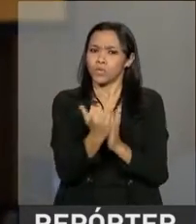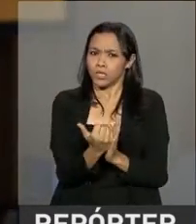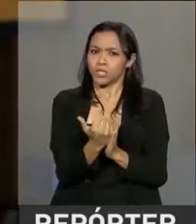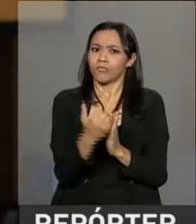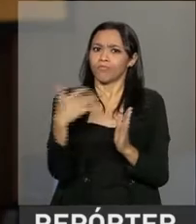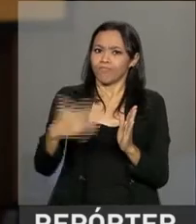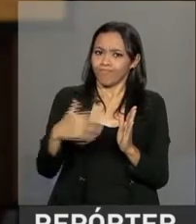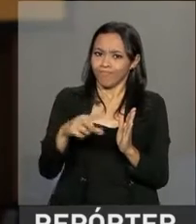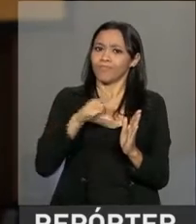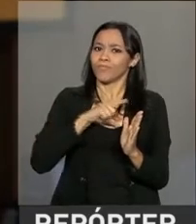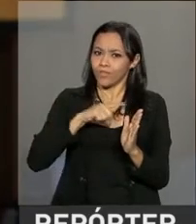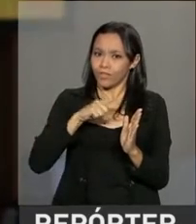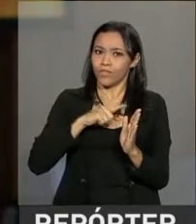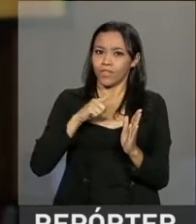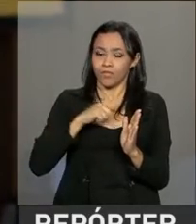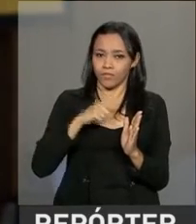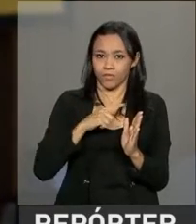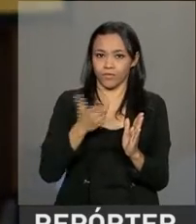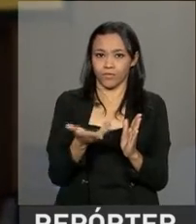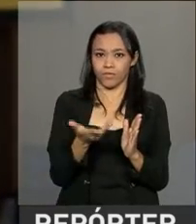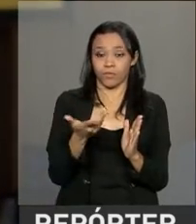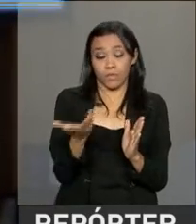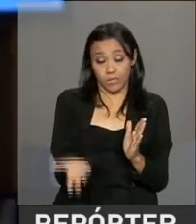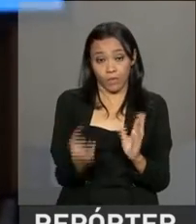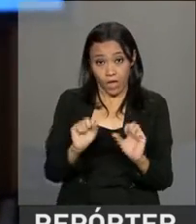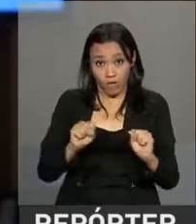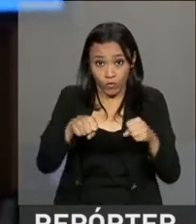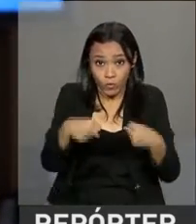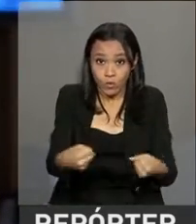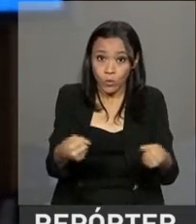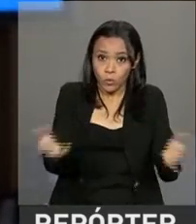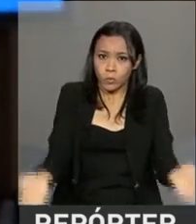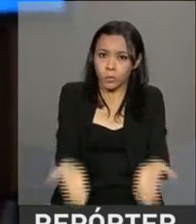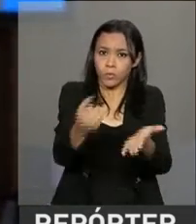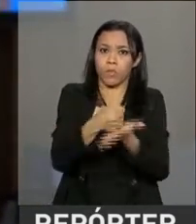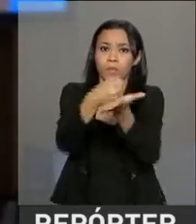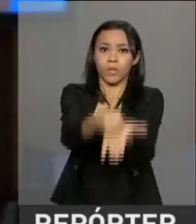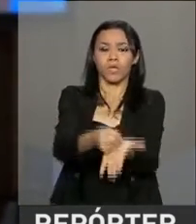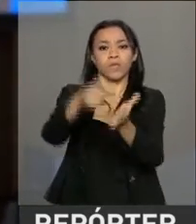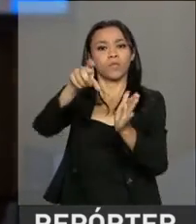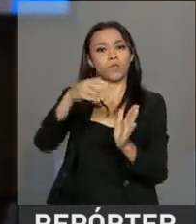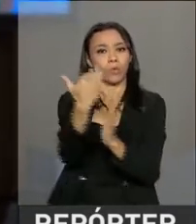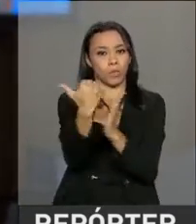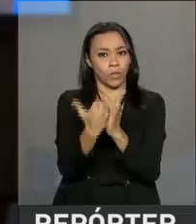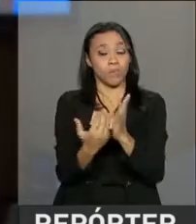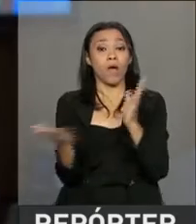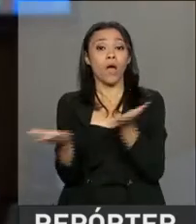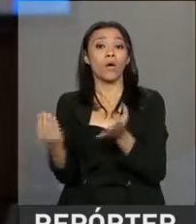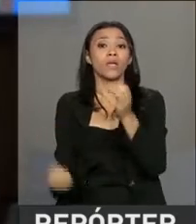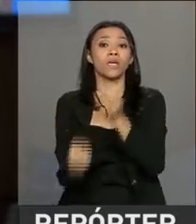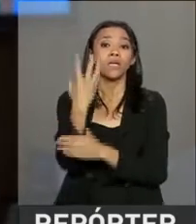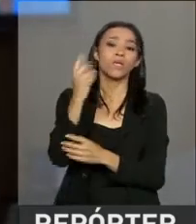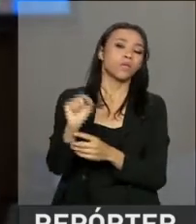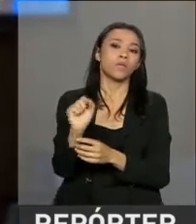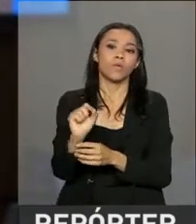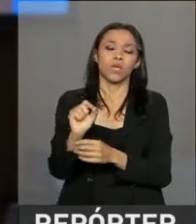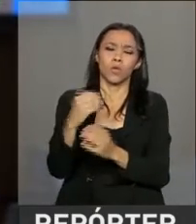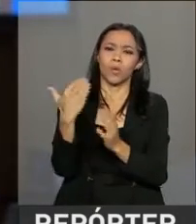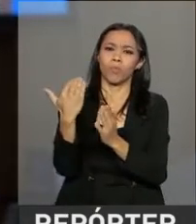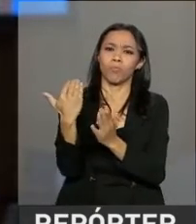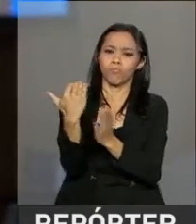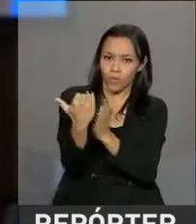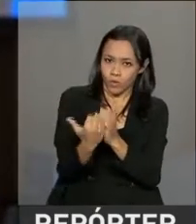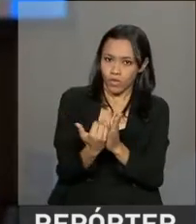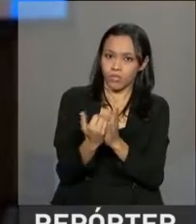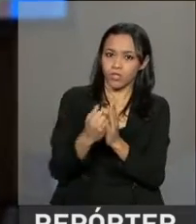reajuste que se deu num ano no programa Bolsa Família. Então, reforçou o programa, e agora estamos criando programas de inclusão produtiva, ajudar